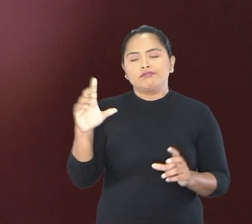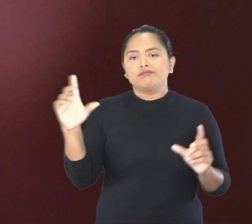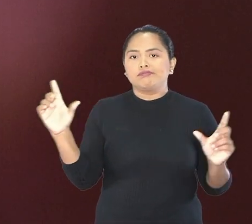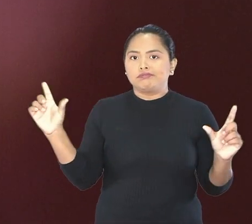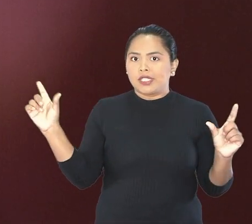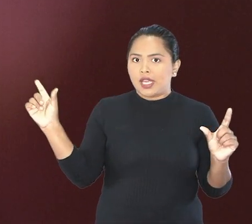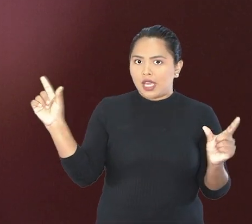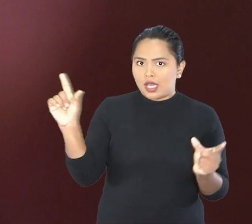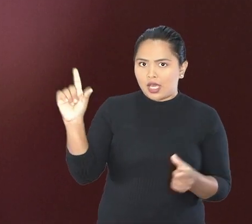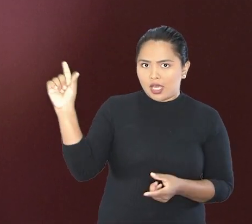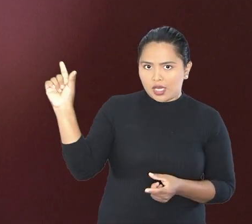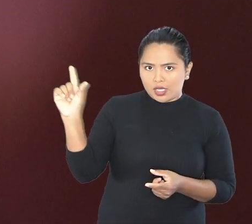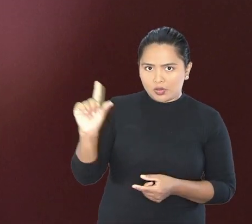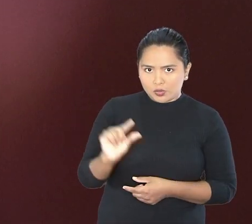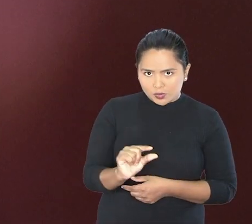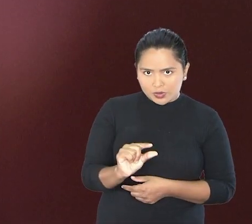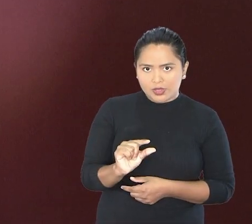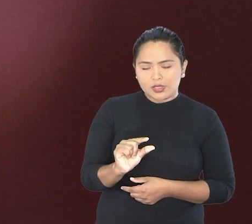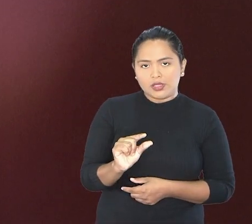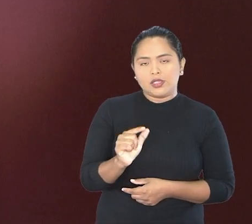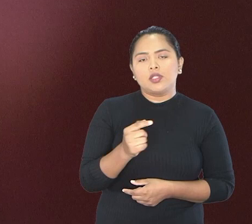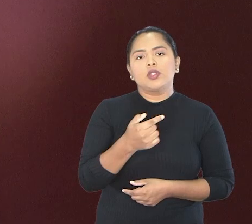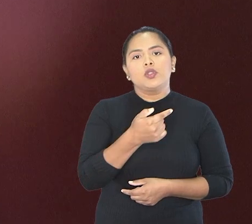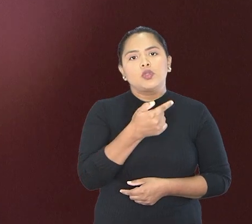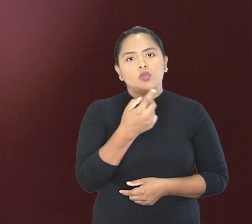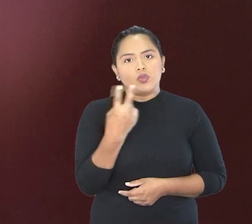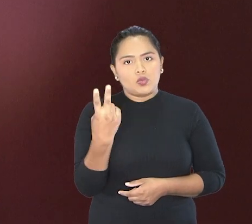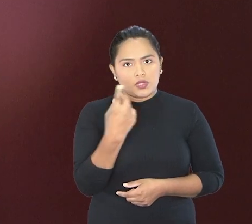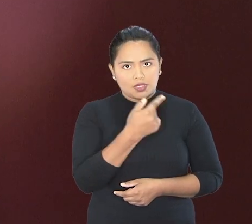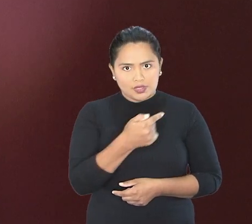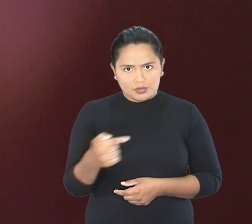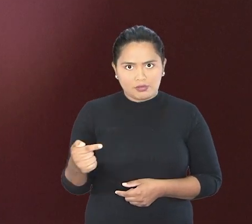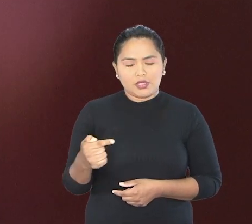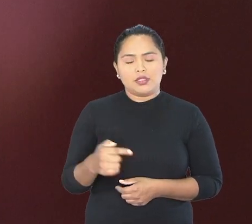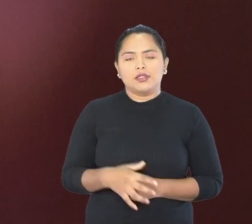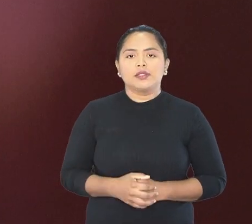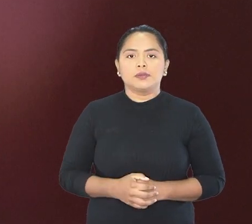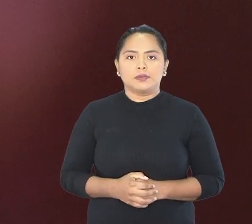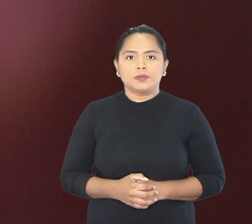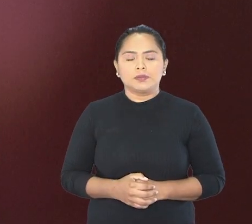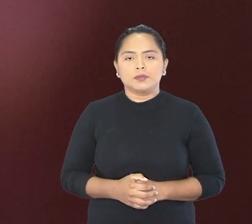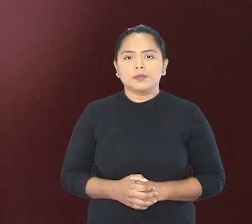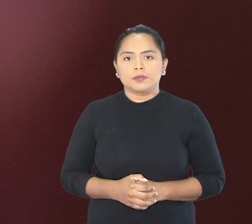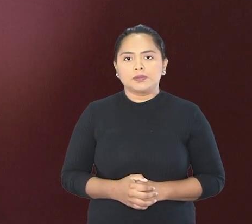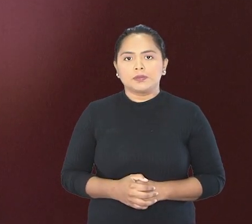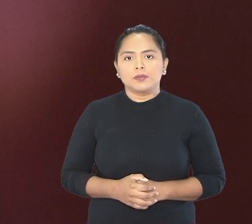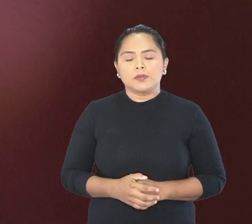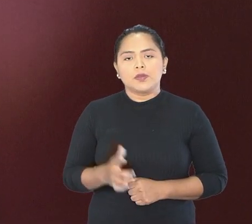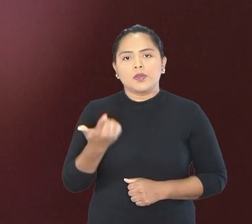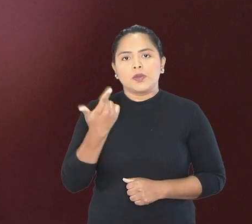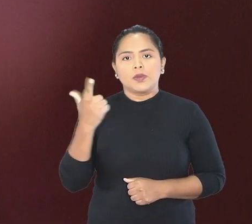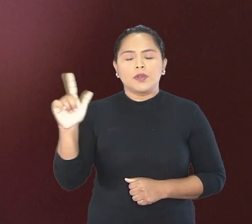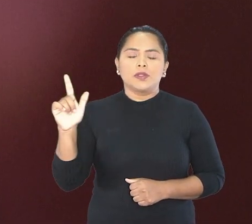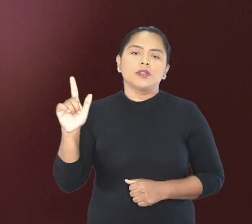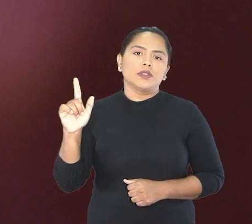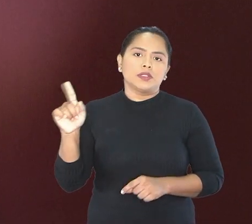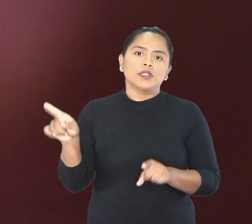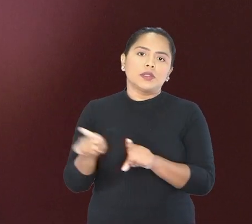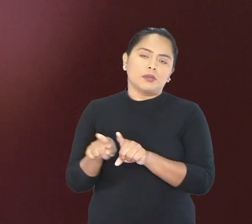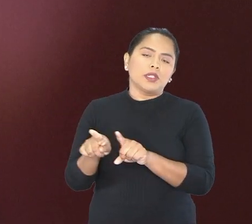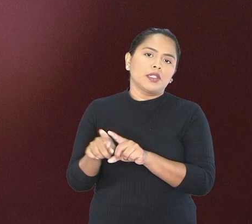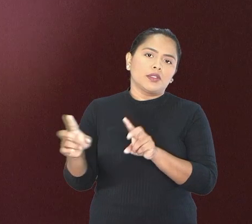semana, duas semanas, né, ficar um pouco menos prolongado. E outras atividades em